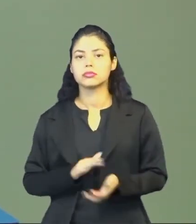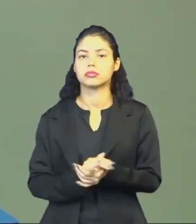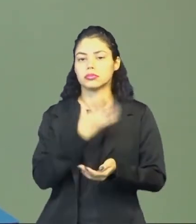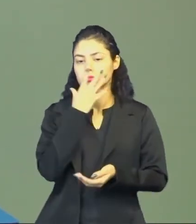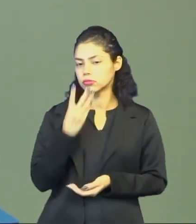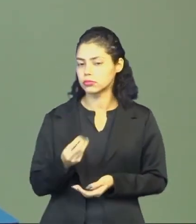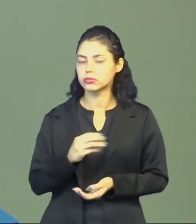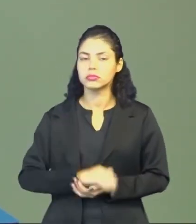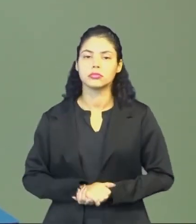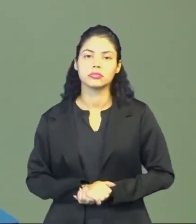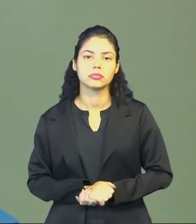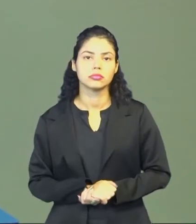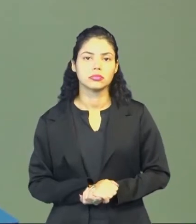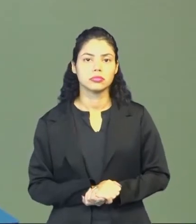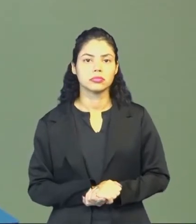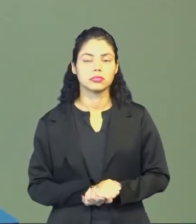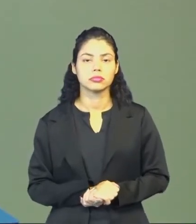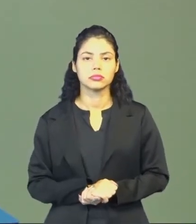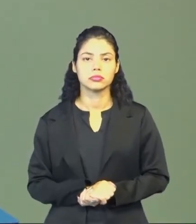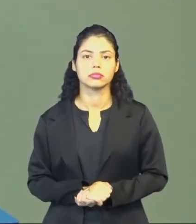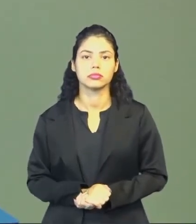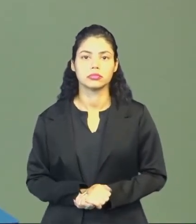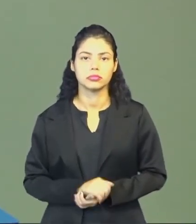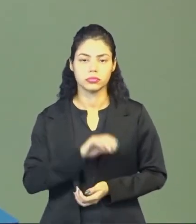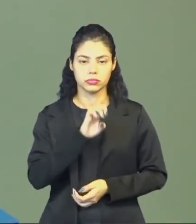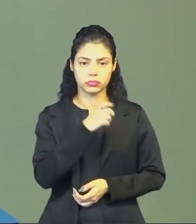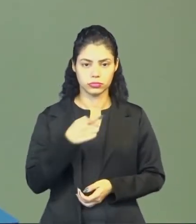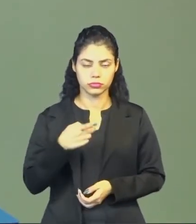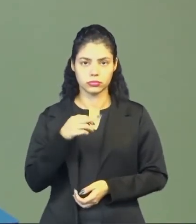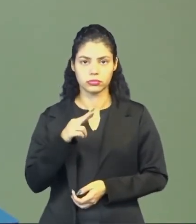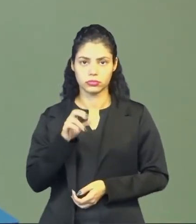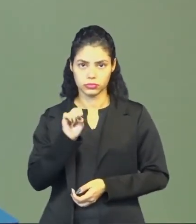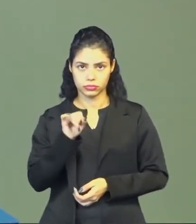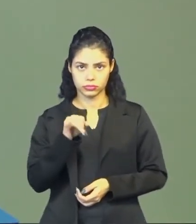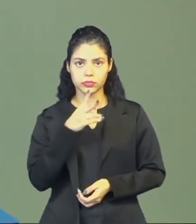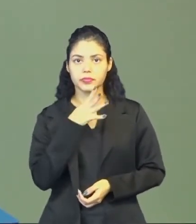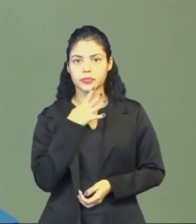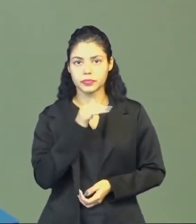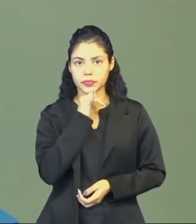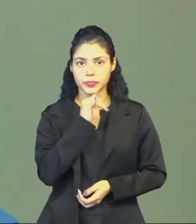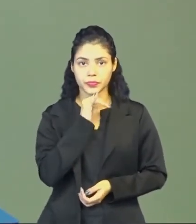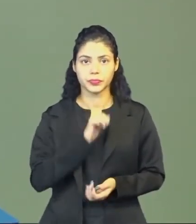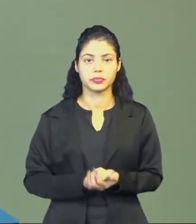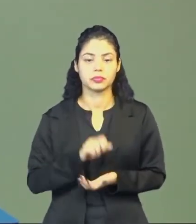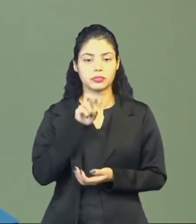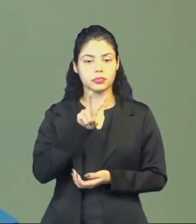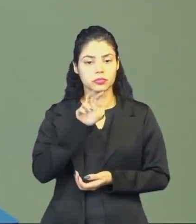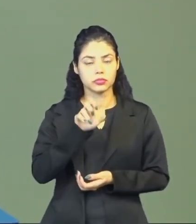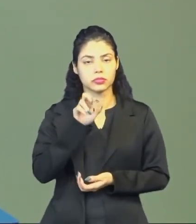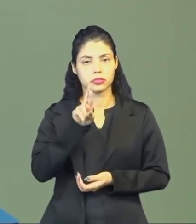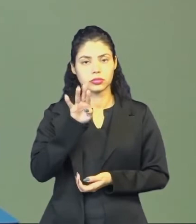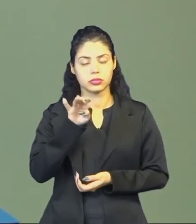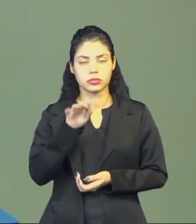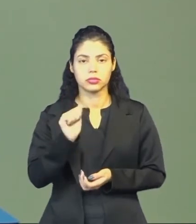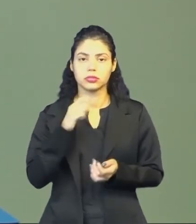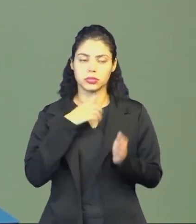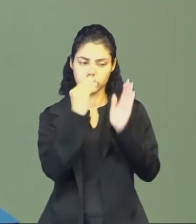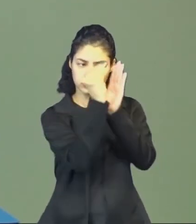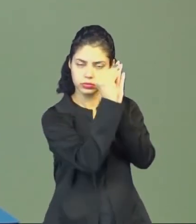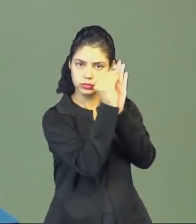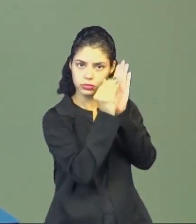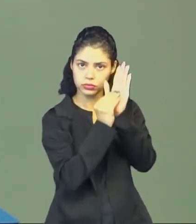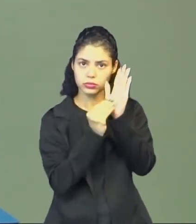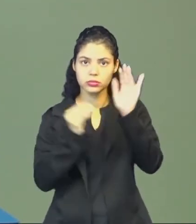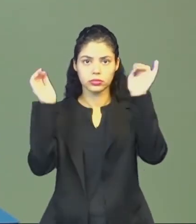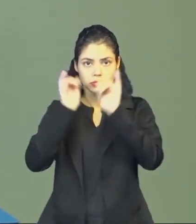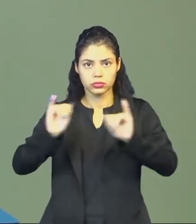raposa. Temos também o expositivo, que eu mostrei para vocês o exemplo de um verbete, onde ele expõe algumas informações